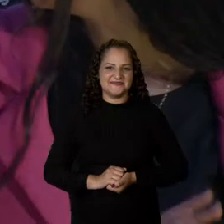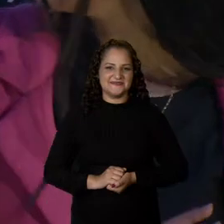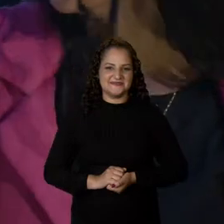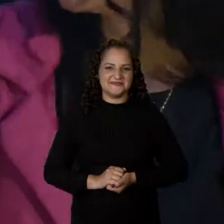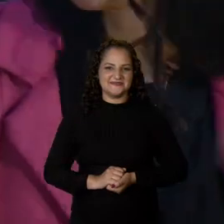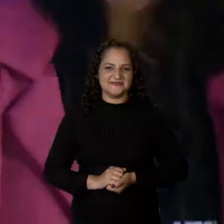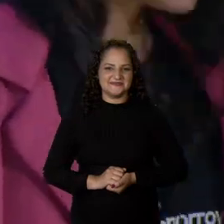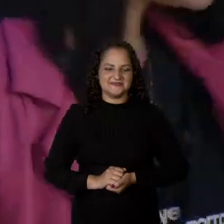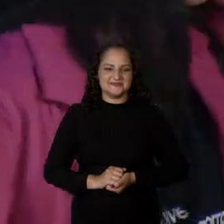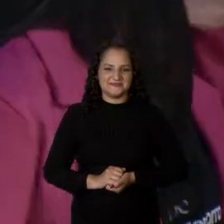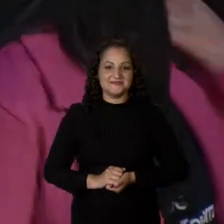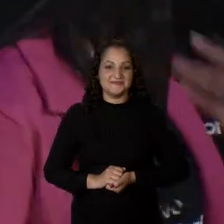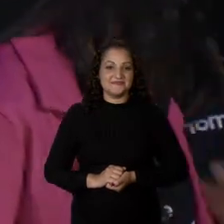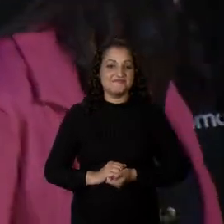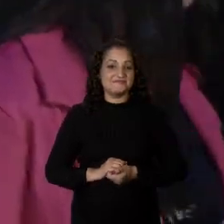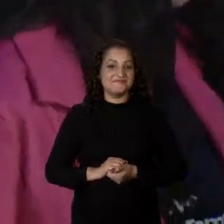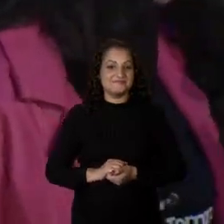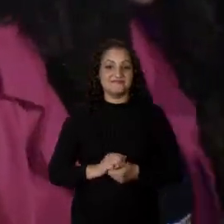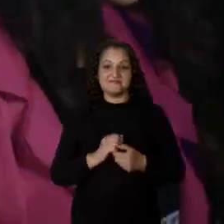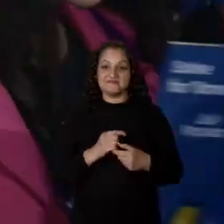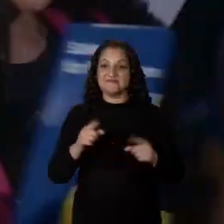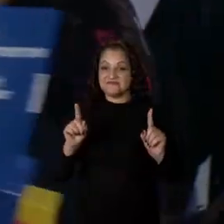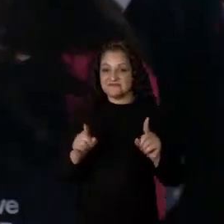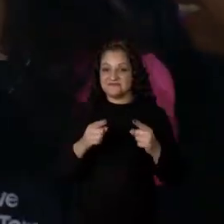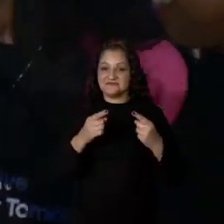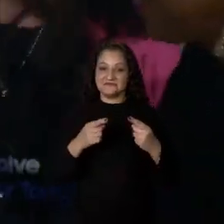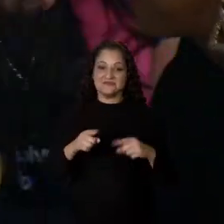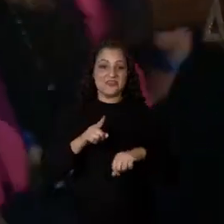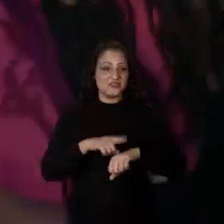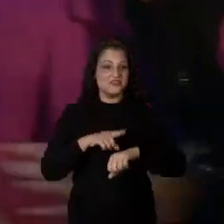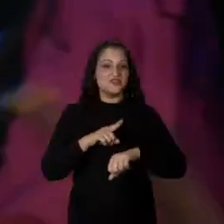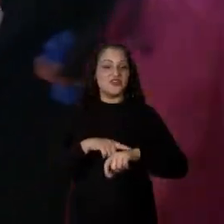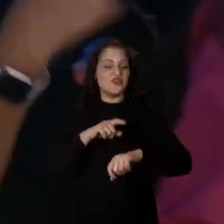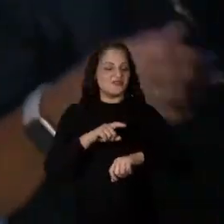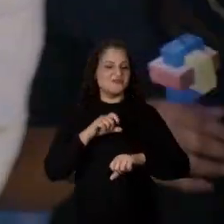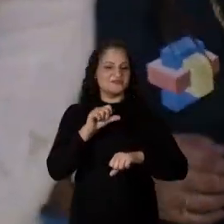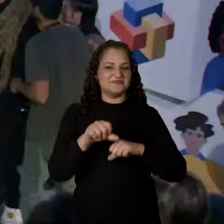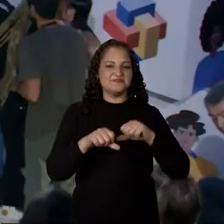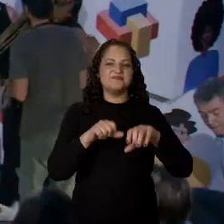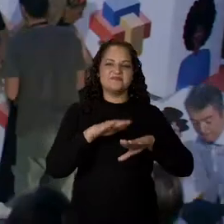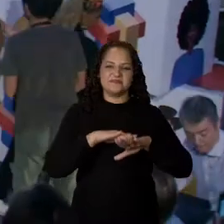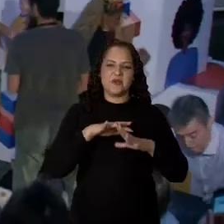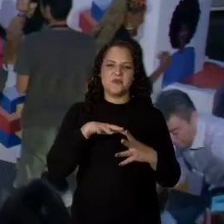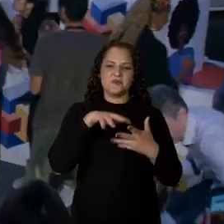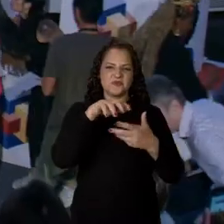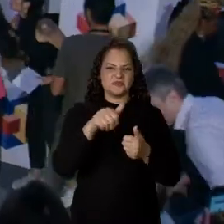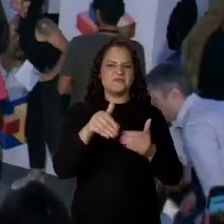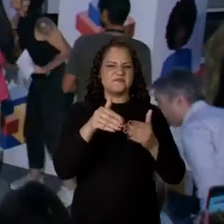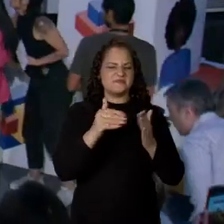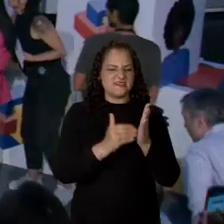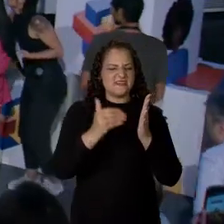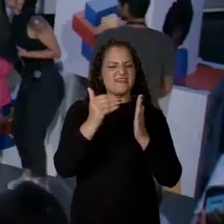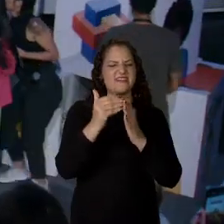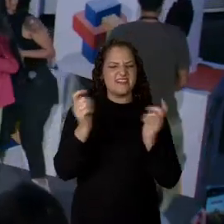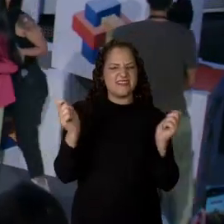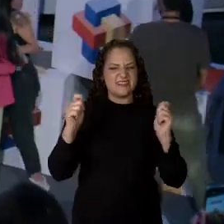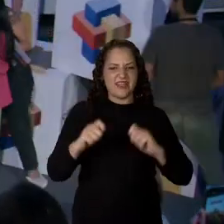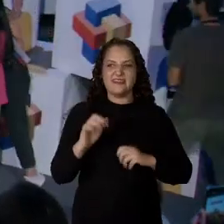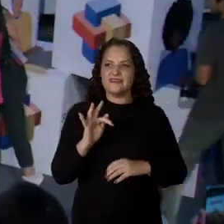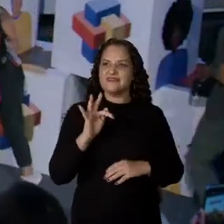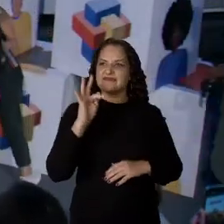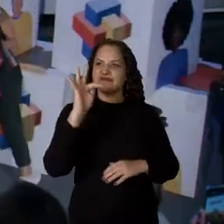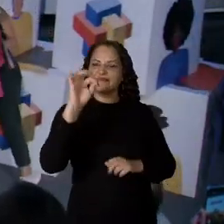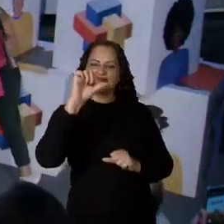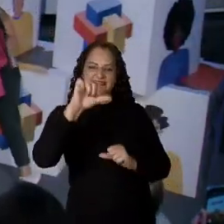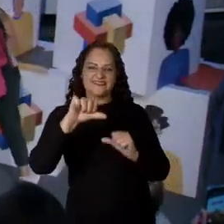de realizar. O mundo pede, você pode mais. O futuro você vai